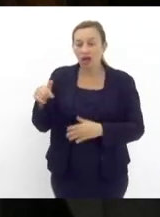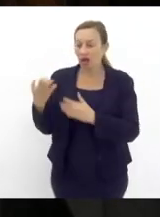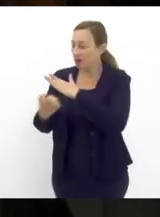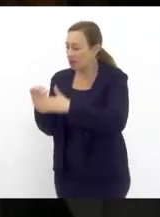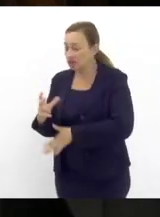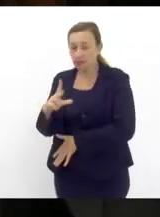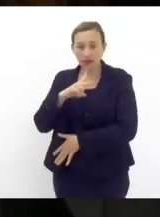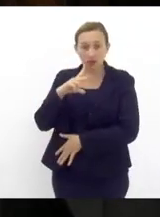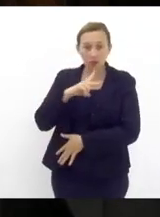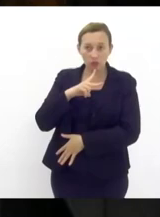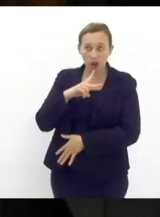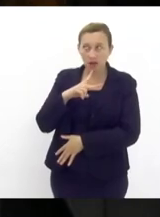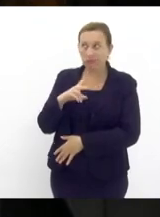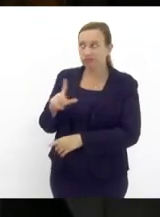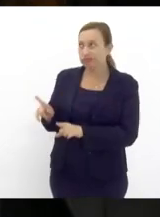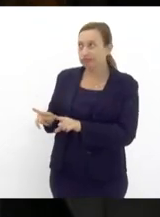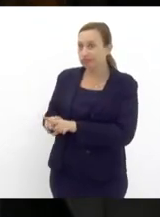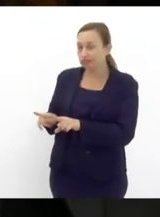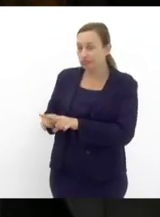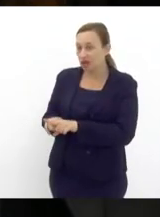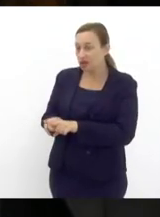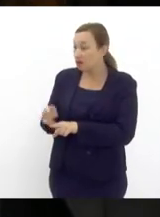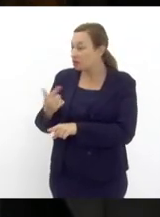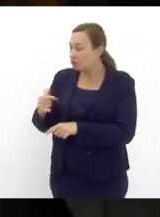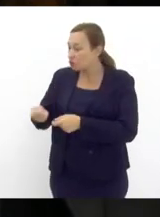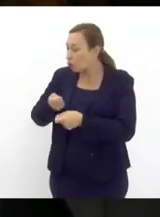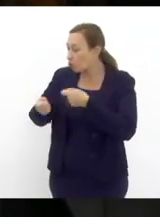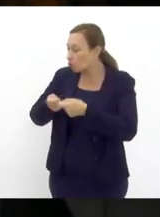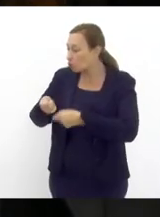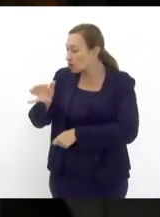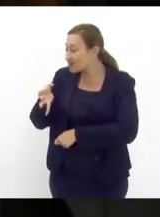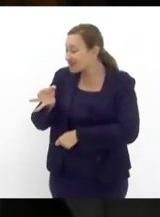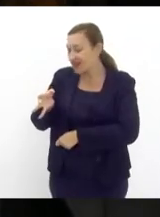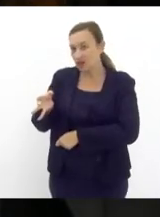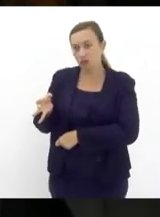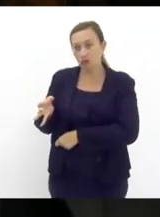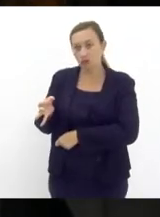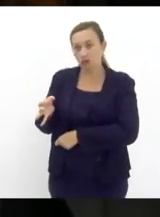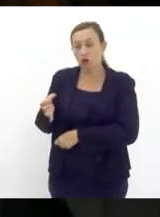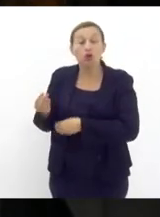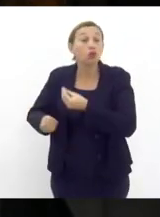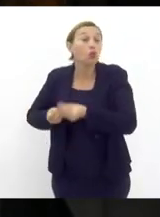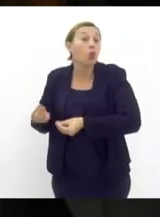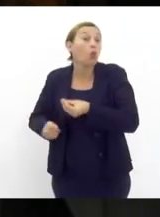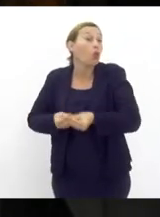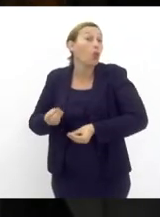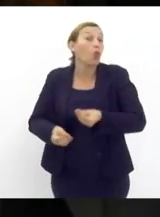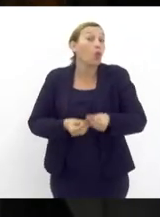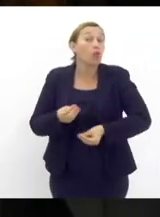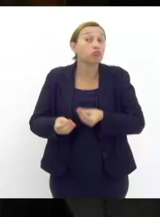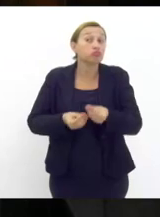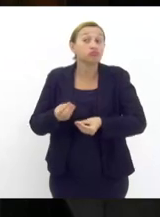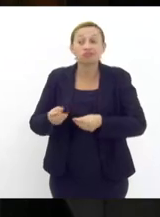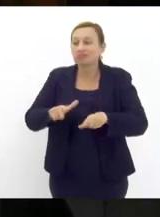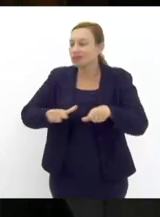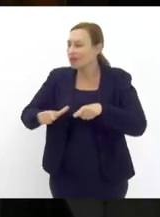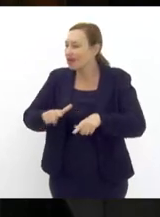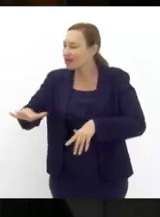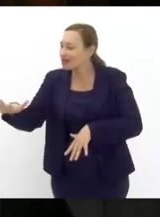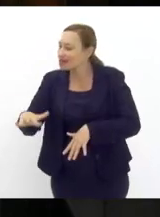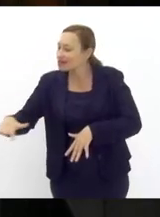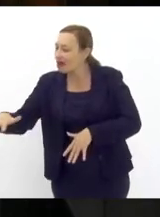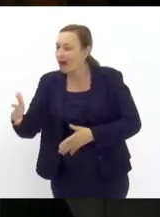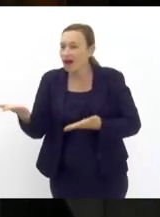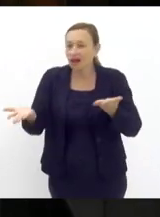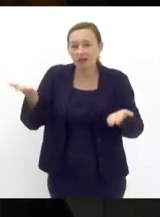que ainda também não tem um domínio completo de como se dá esse equilíbrio